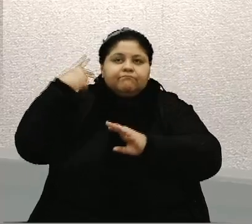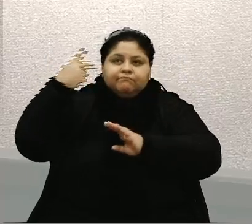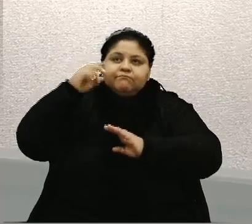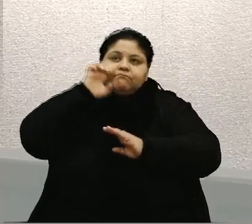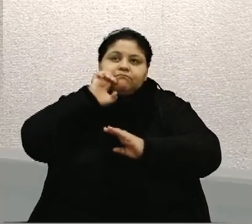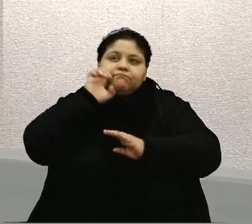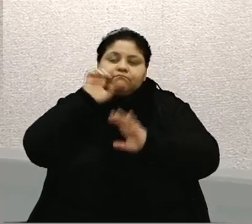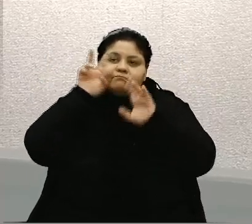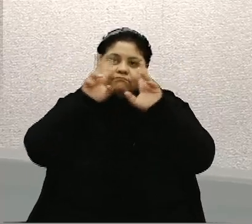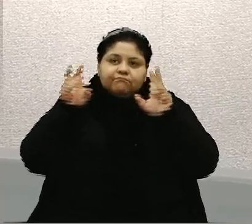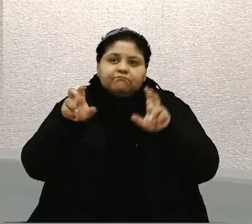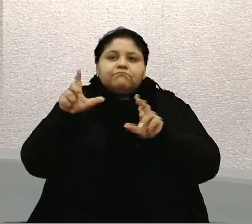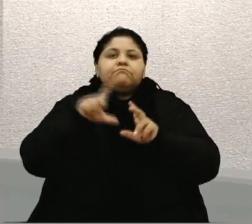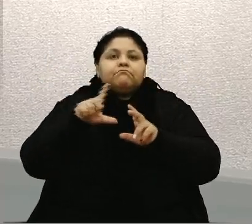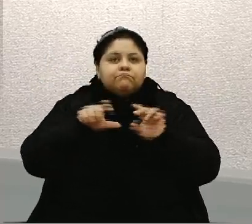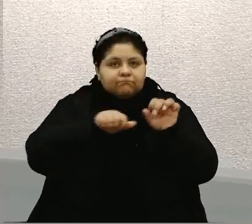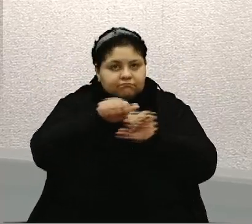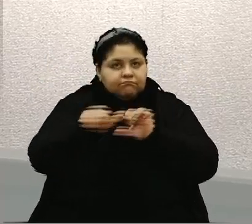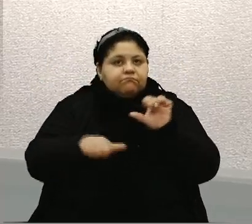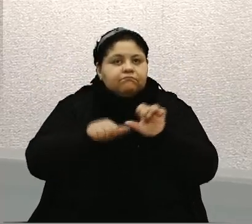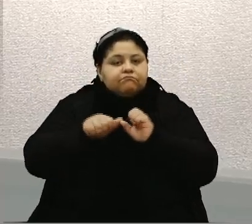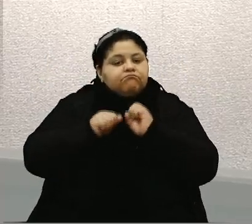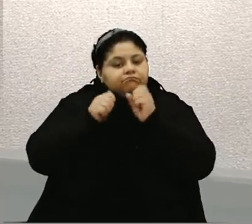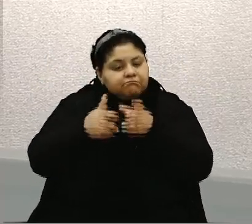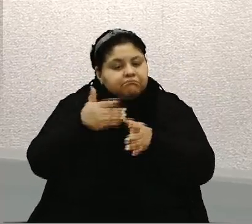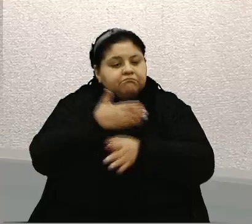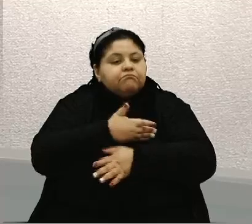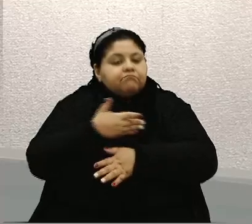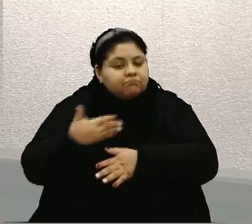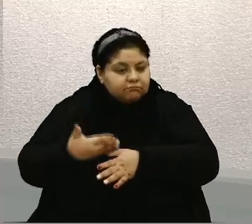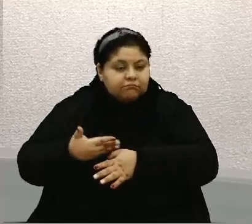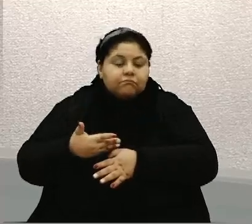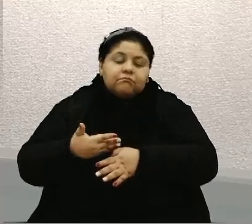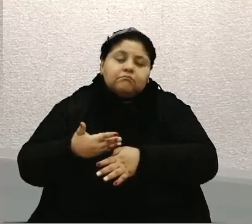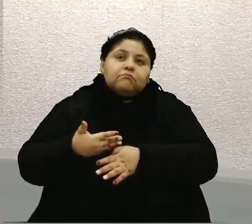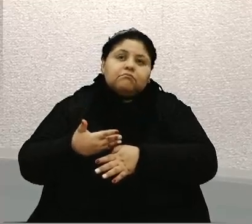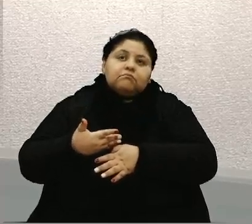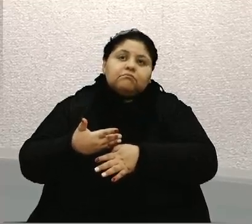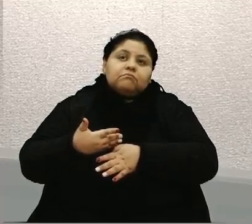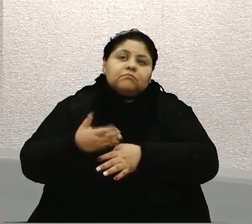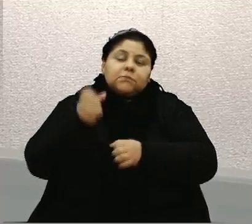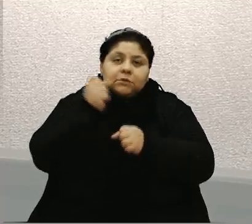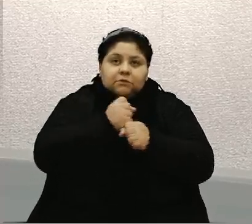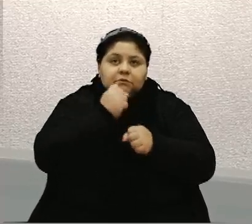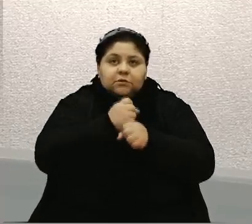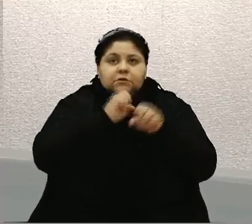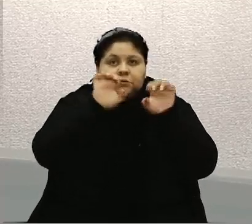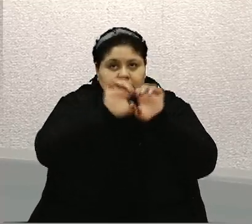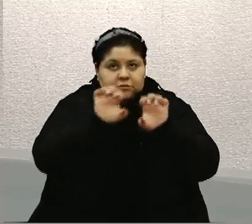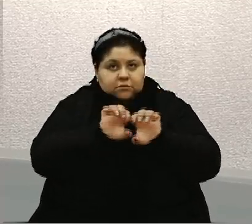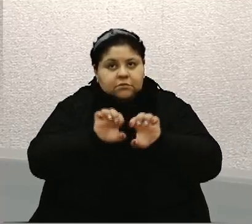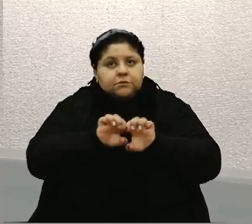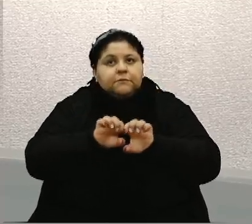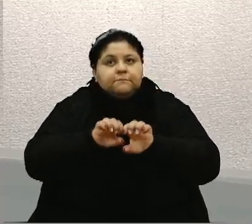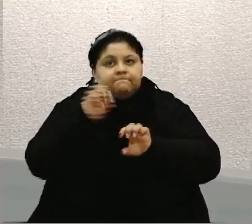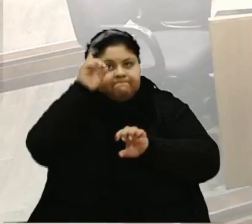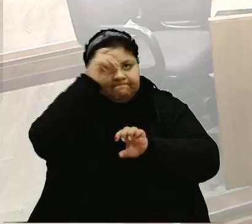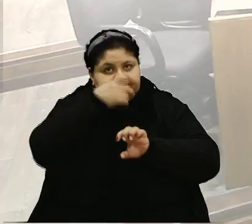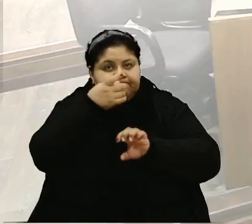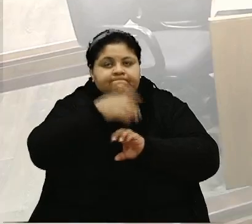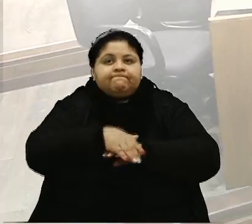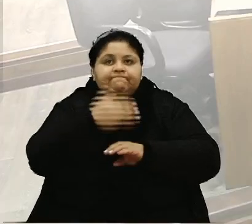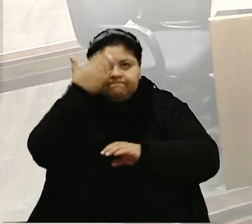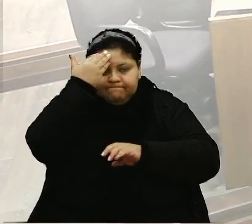tema. Tem que mudar a ação pública em cima das obras e da estrutura, porque está bem complicado mesmo.